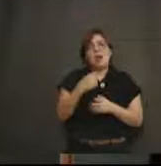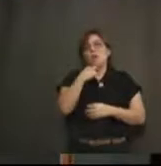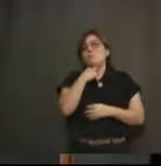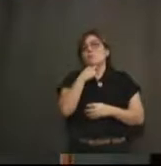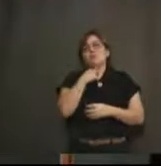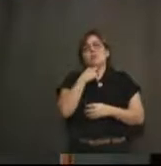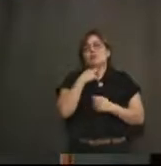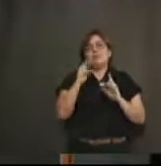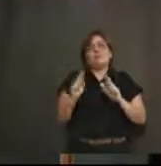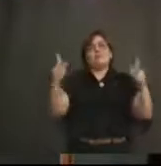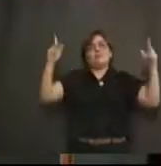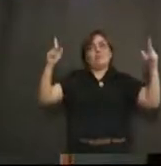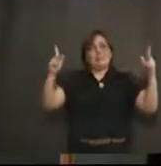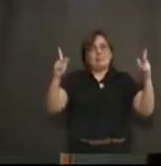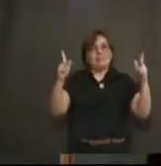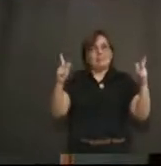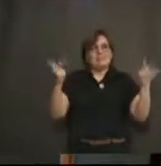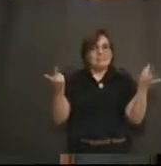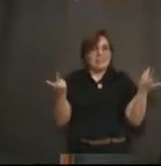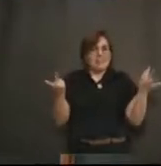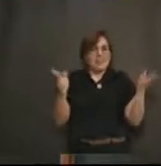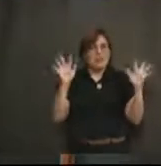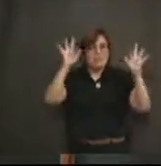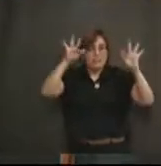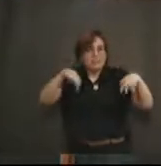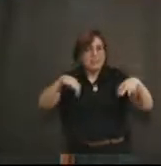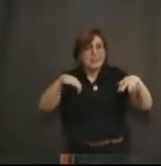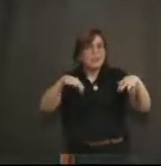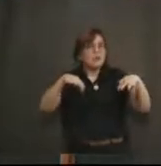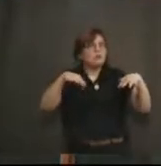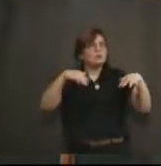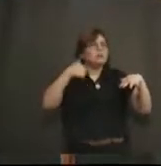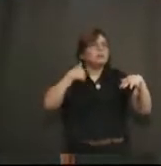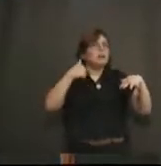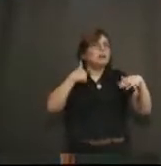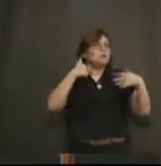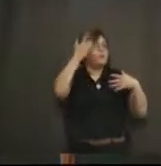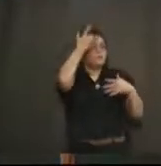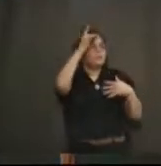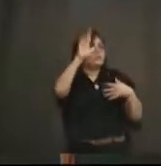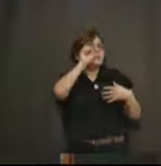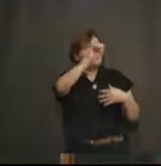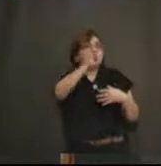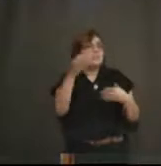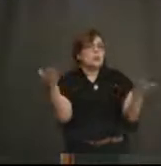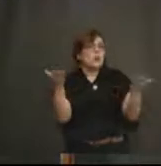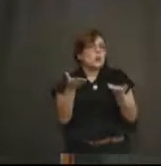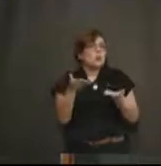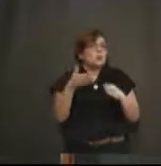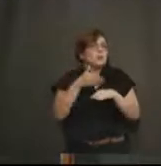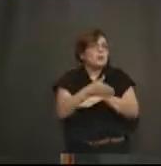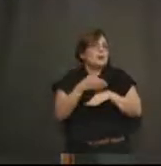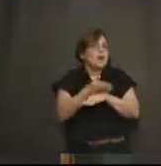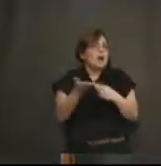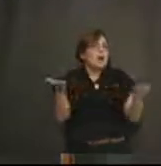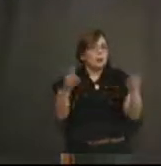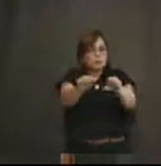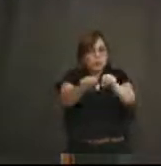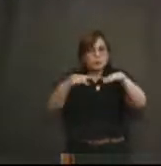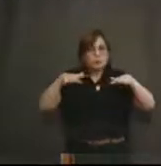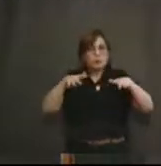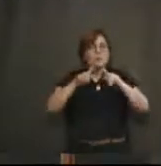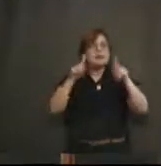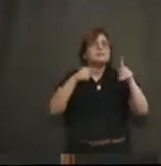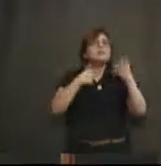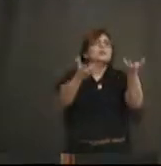essas pessoas para o final. E eu não sei se elas estão presentes nesse auditório, mas eu gostaria que elas, por